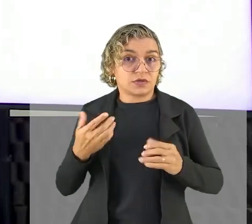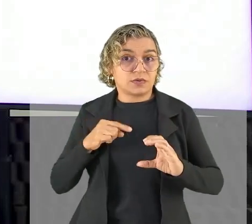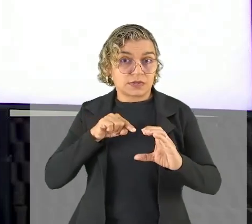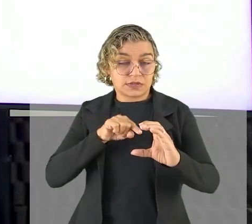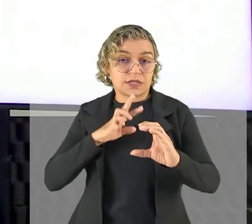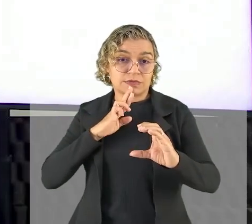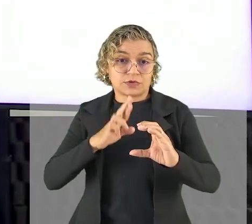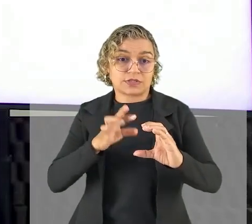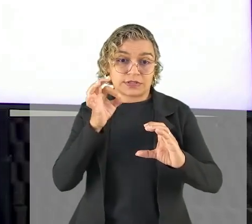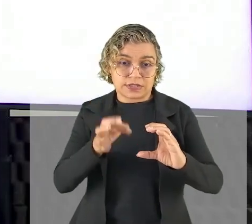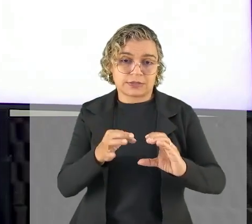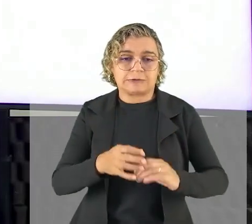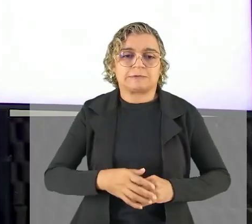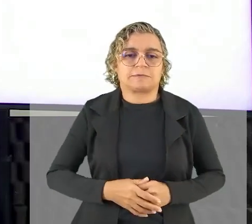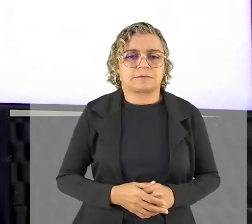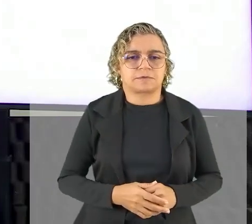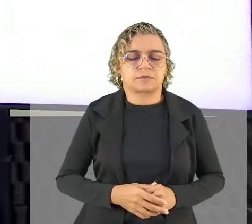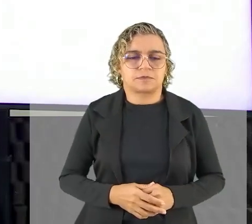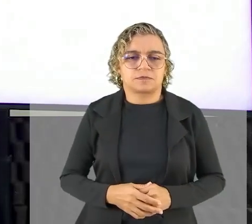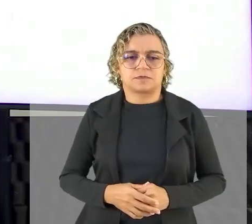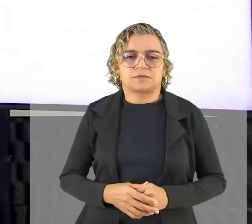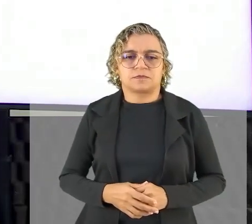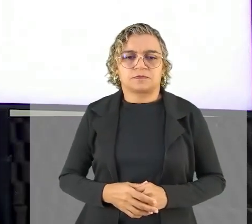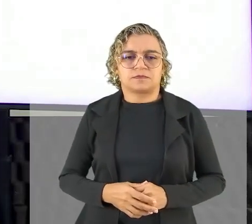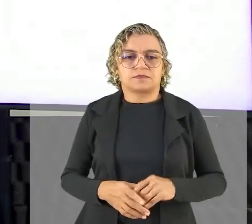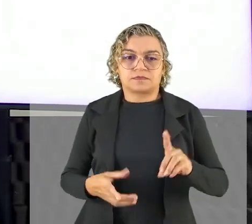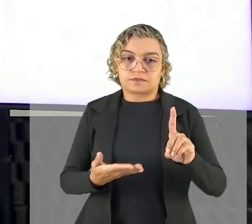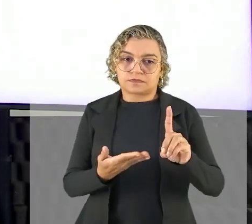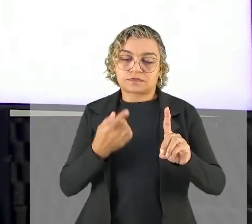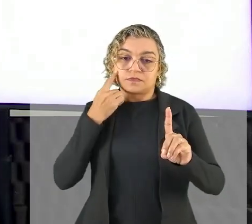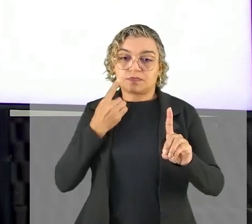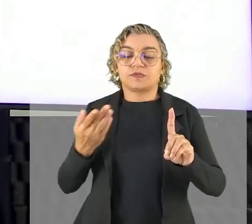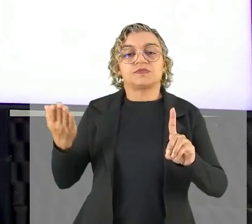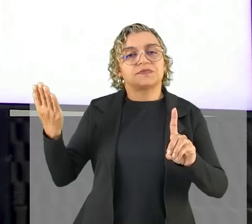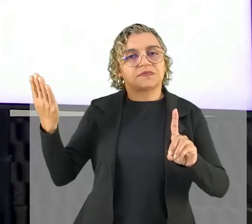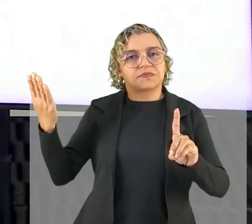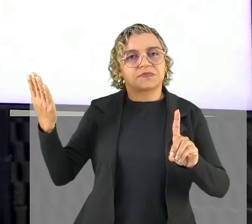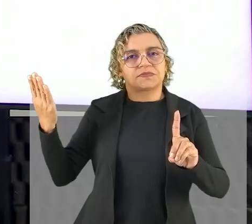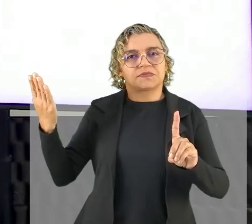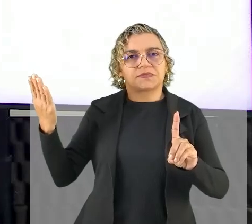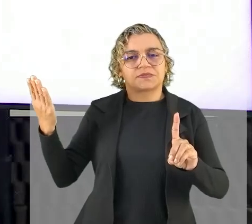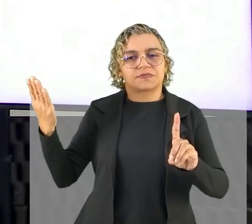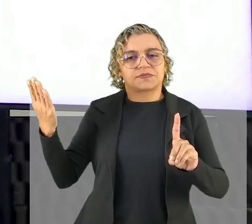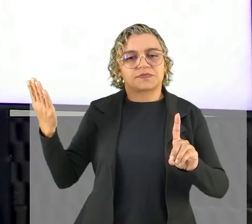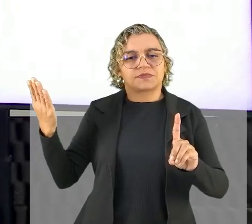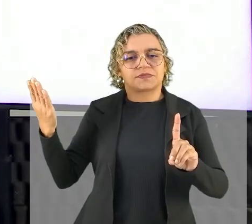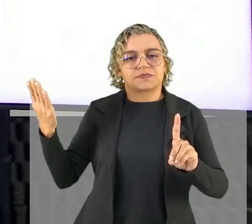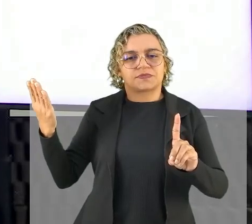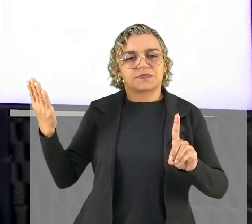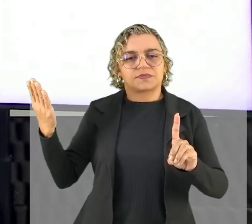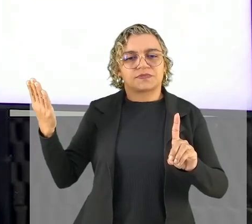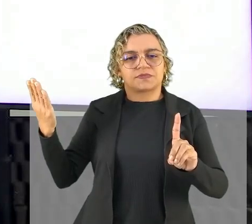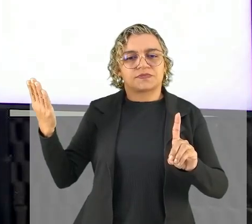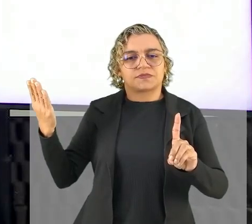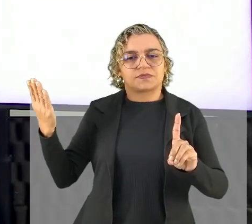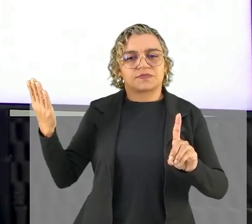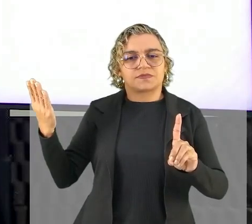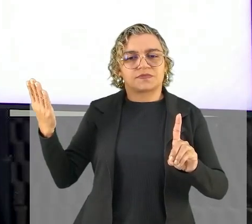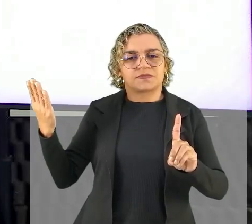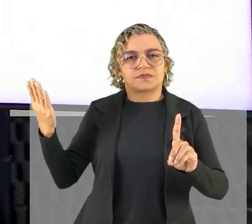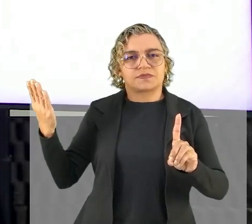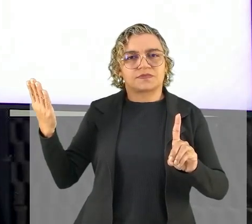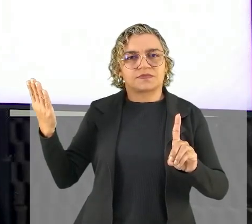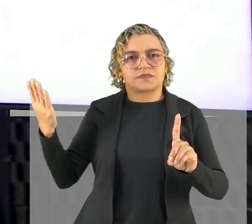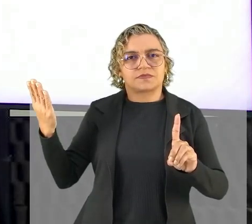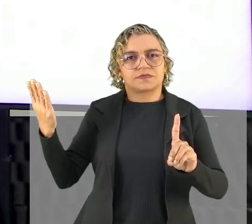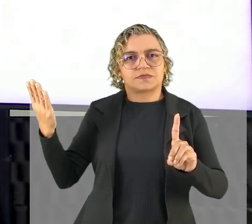letra C, vamos ver por que as outras não são. Materializa, letra D, materializa-se no entendimento de que os fins da ação humana